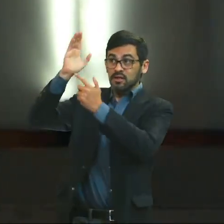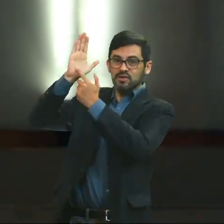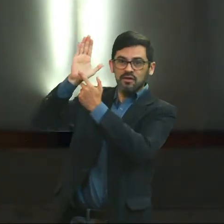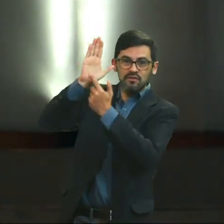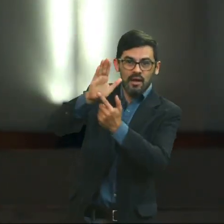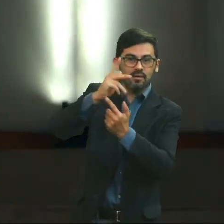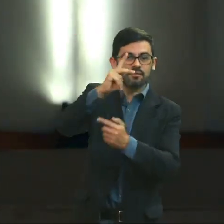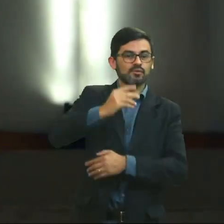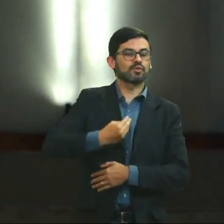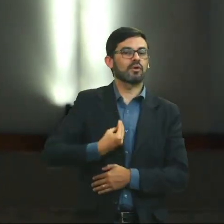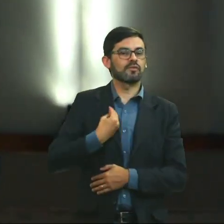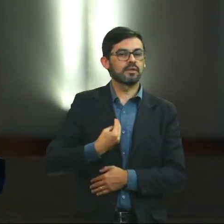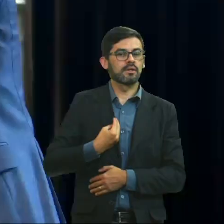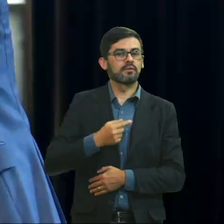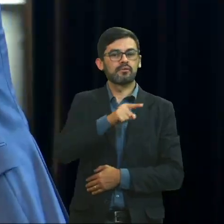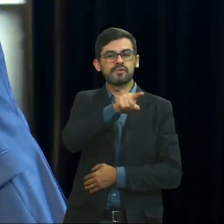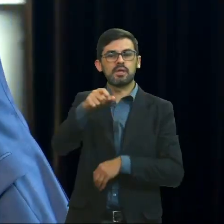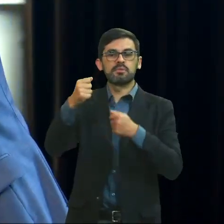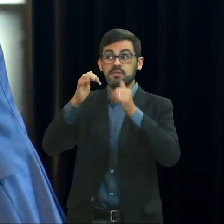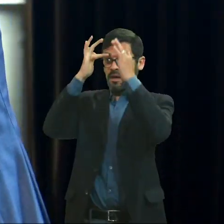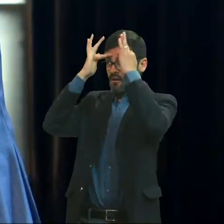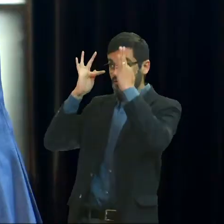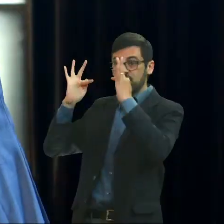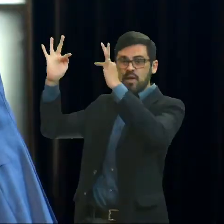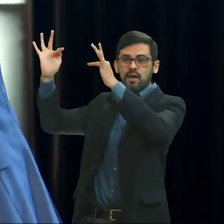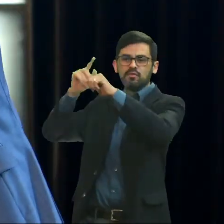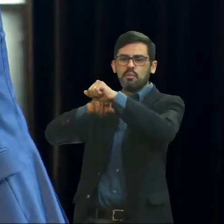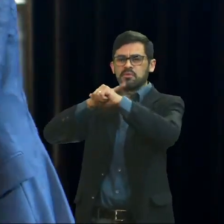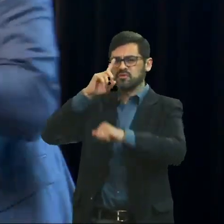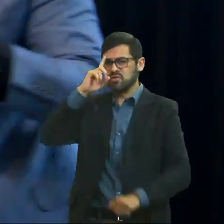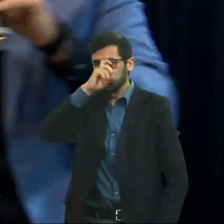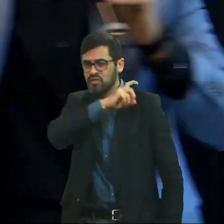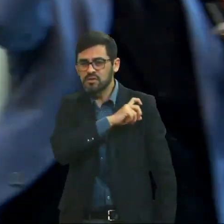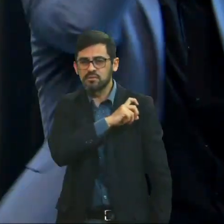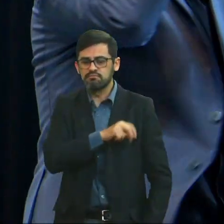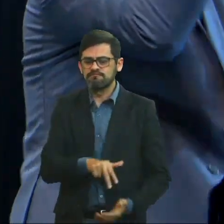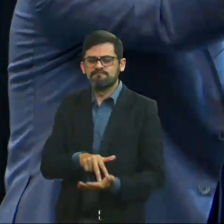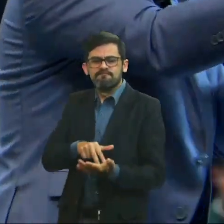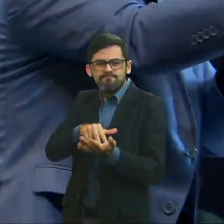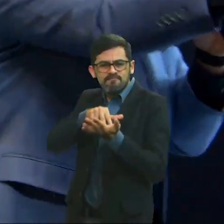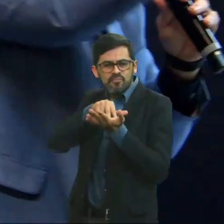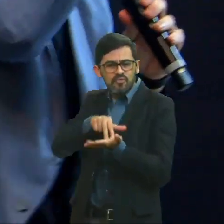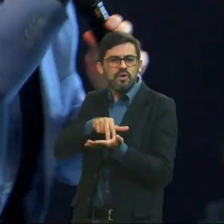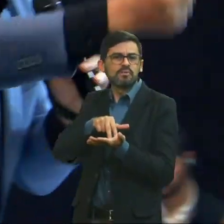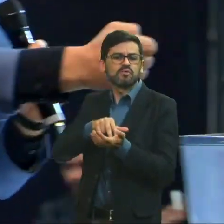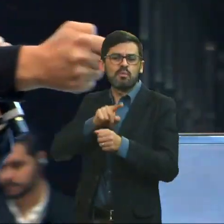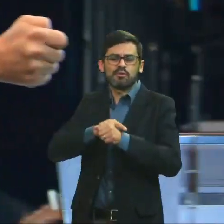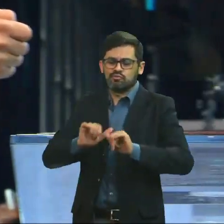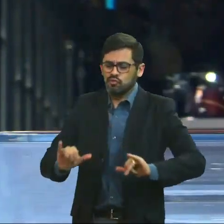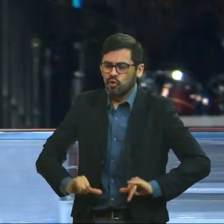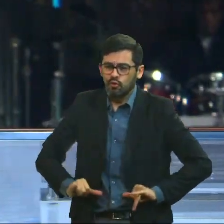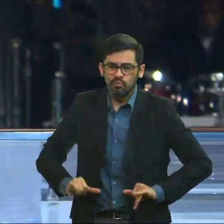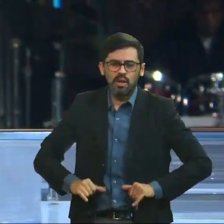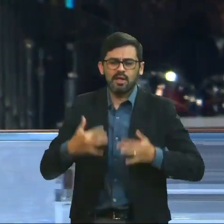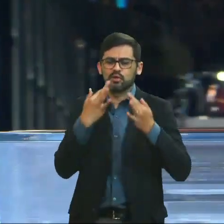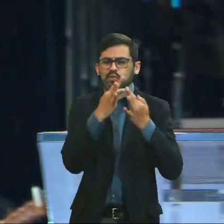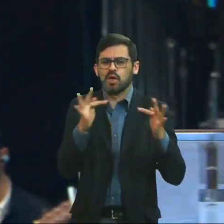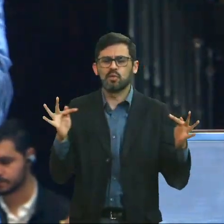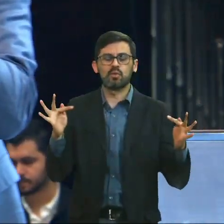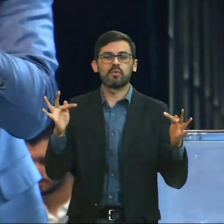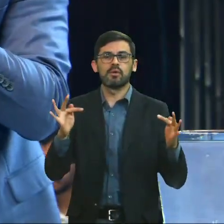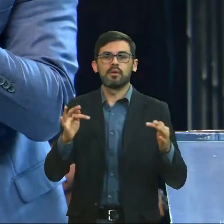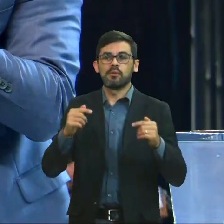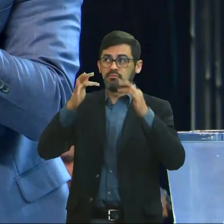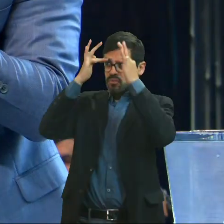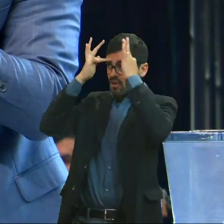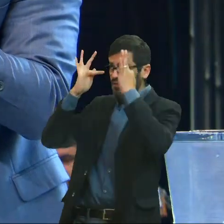alto? Se mantenha fiel na hora da adversidade. Se mantenha fiel na hora da crise. Se mantenha